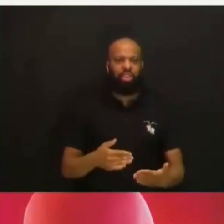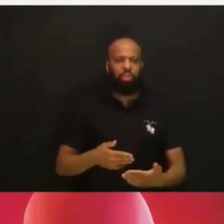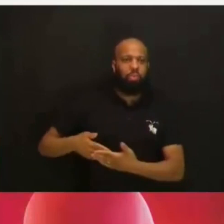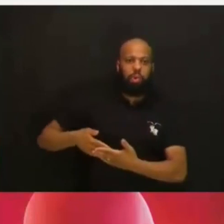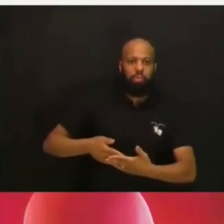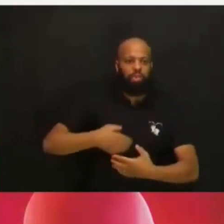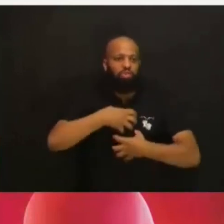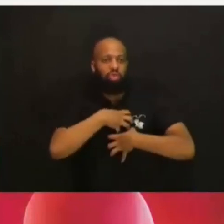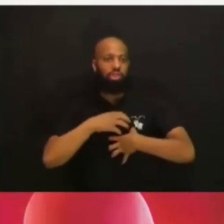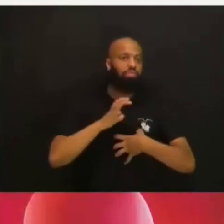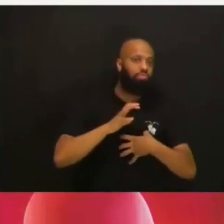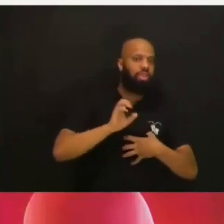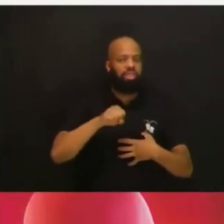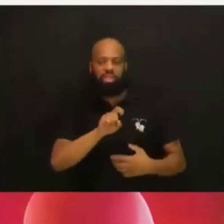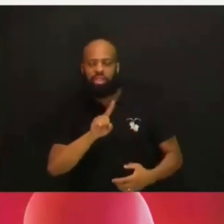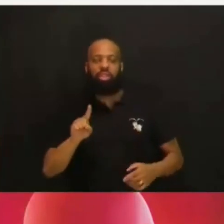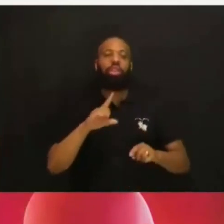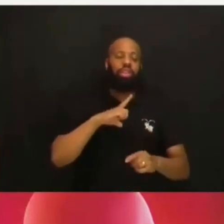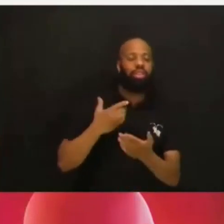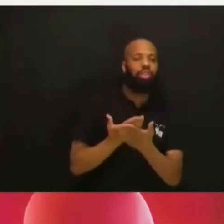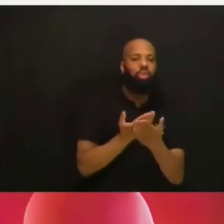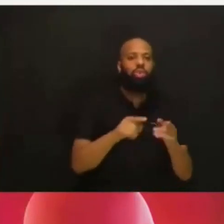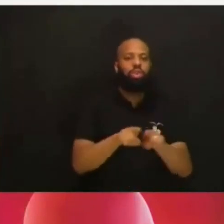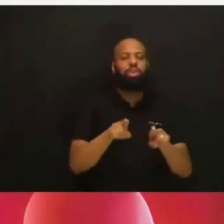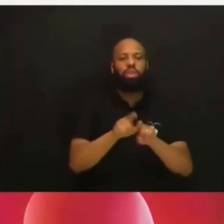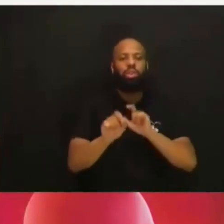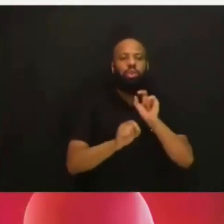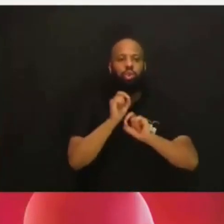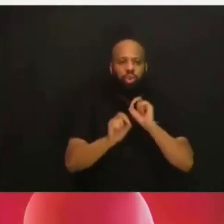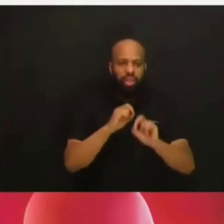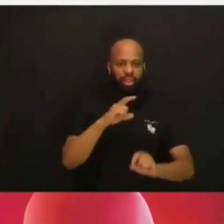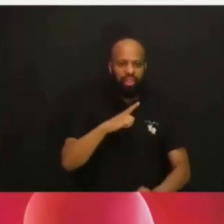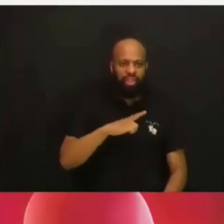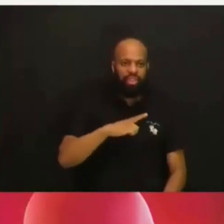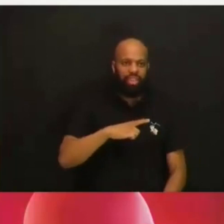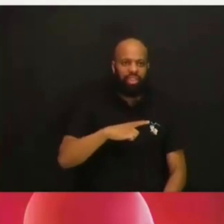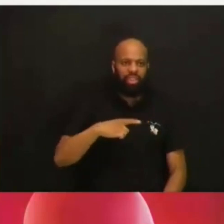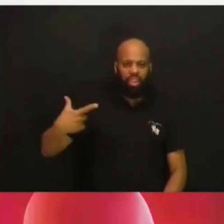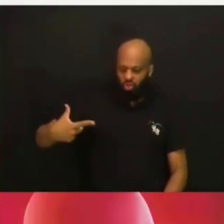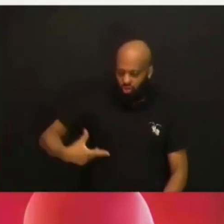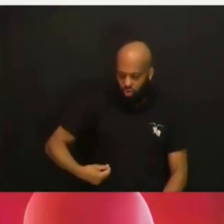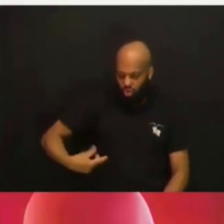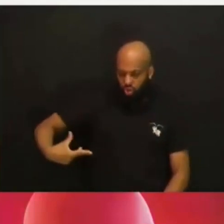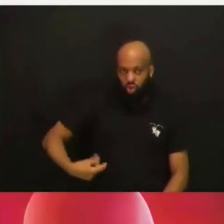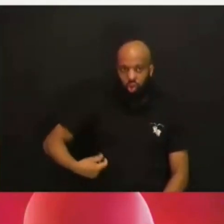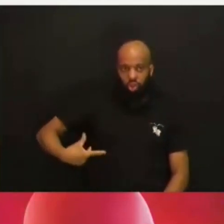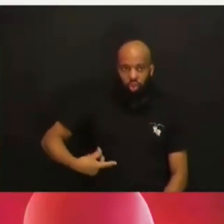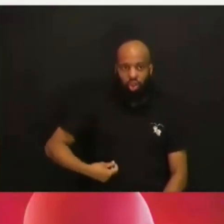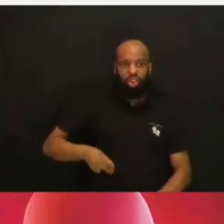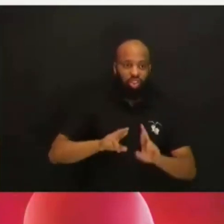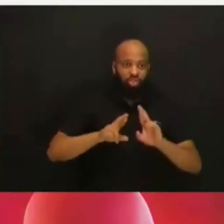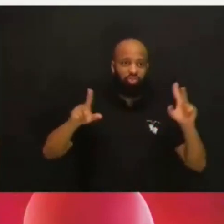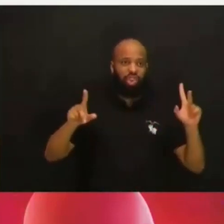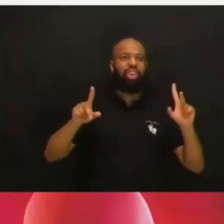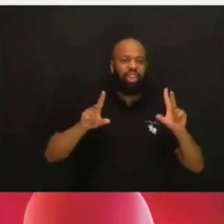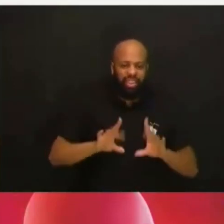Existem estudos melhores ainda feitos onde se injeta um líquido com sabor diferente no abdômen da mulher. Isso não é tão simples, mas